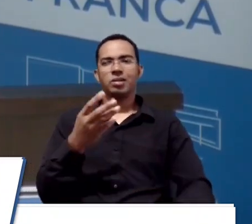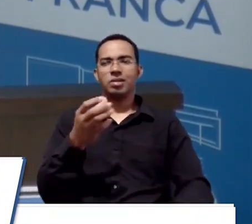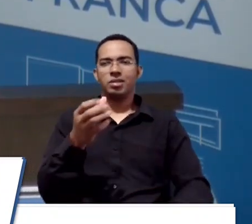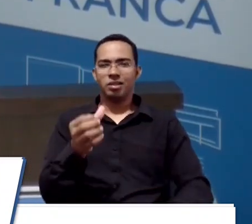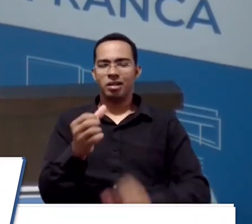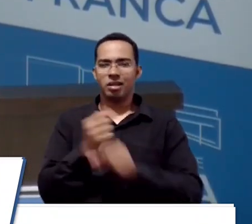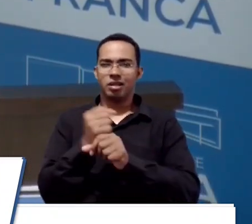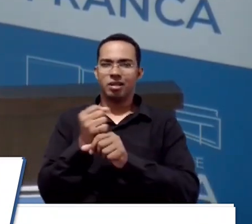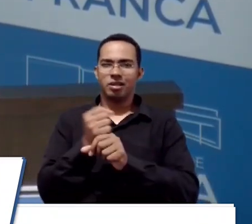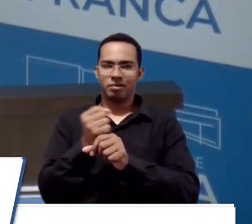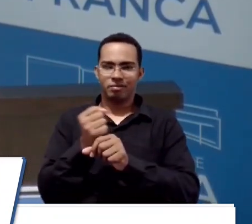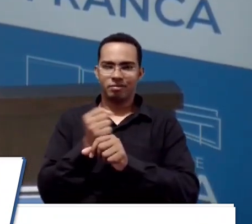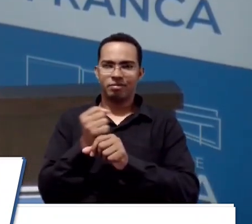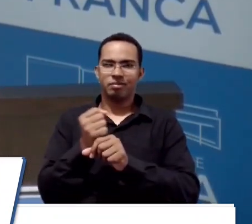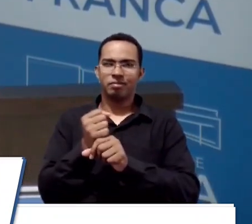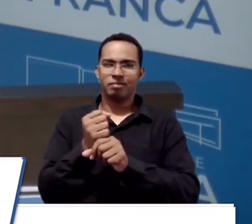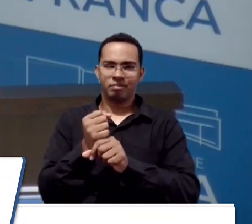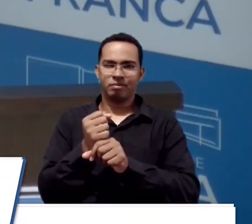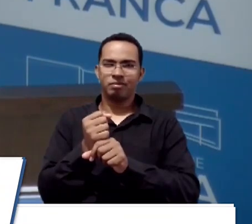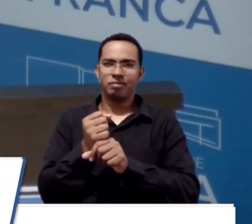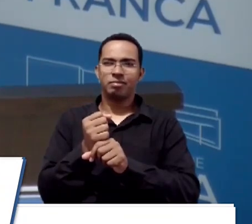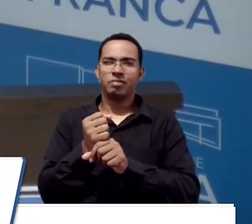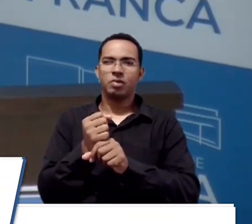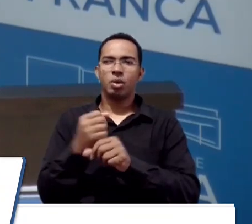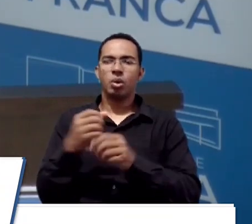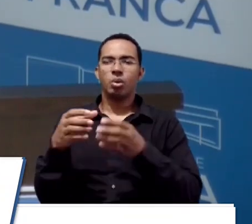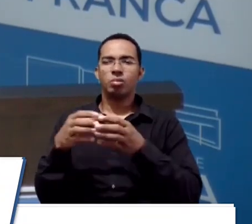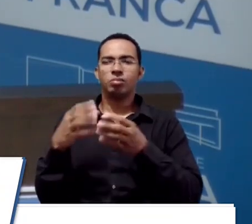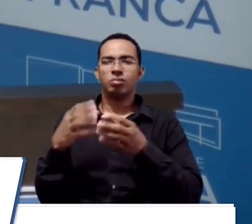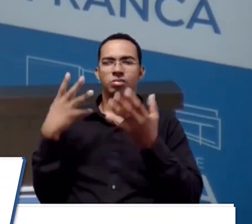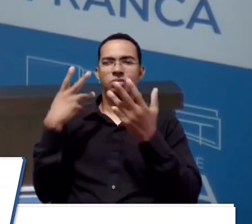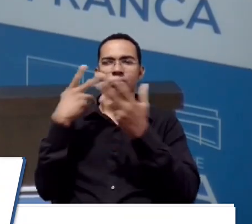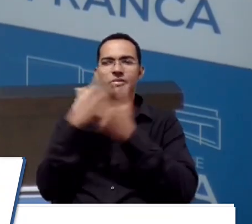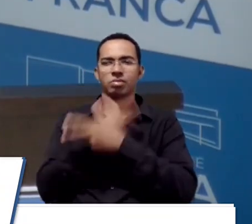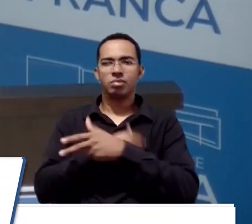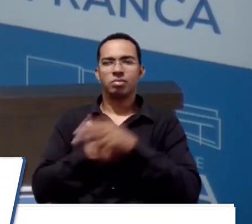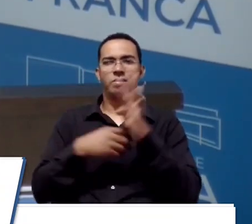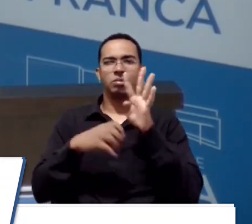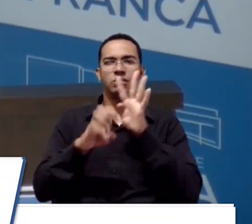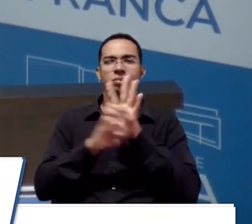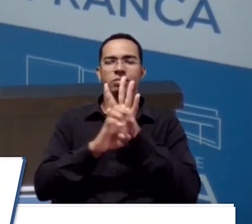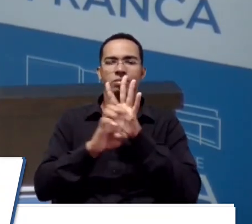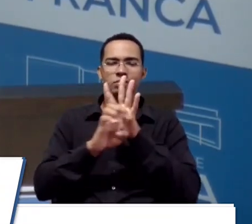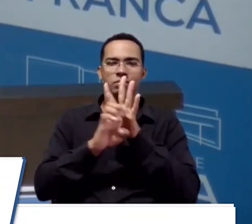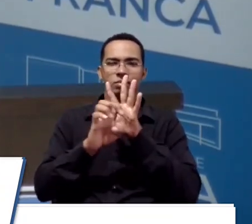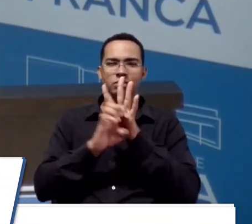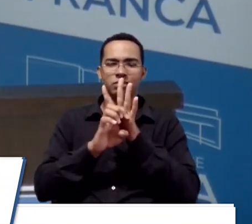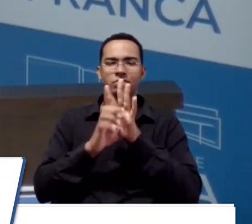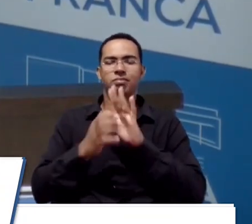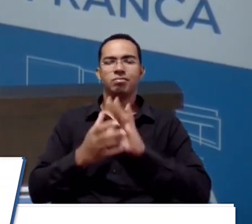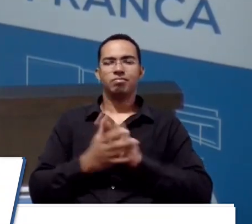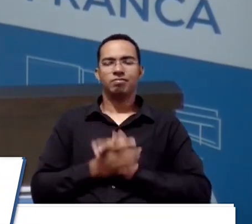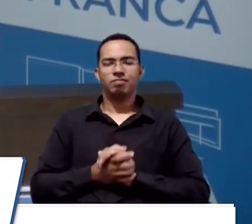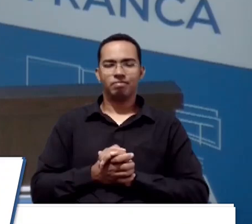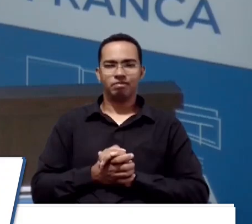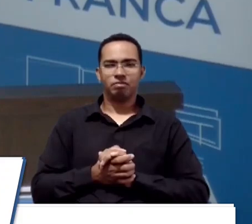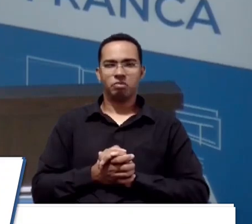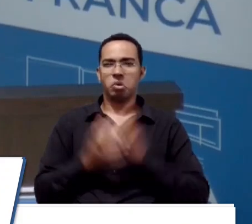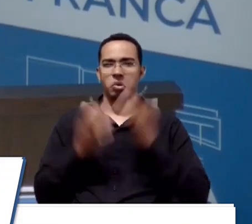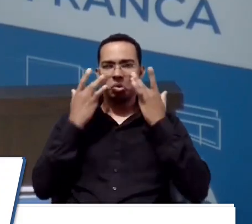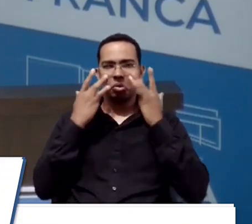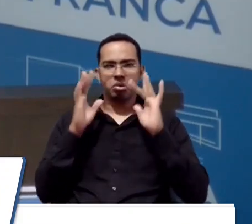anos de um ministério tão lindo, que é da Igreja do Evangelho Quadrangular, que eu não